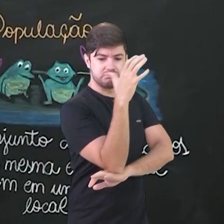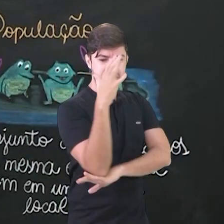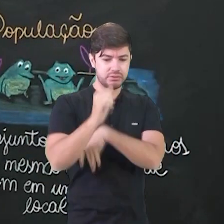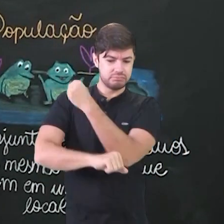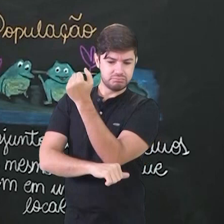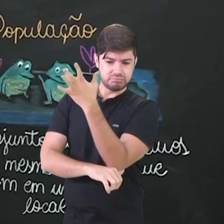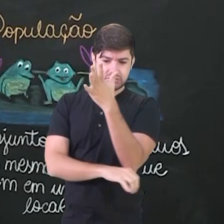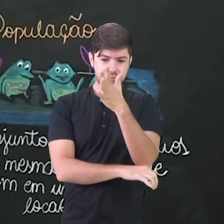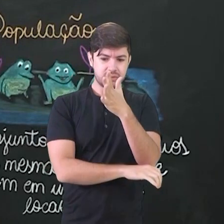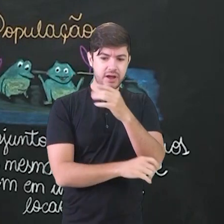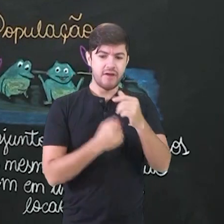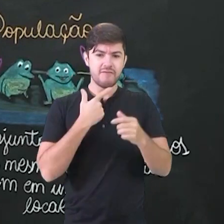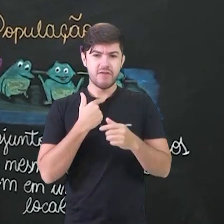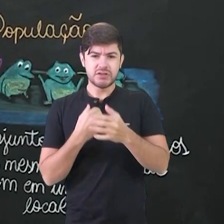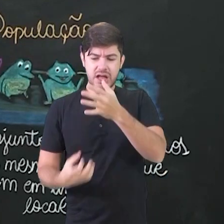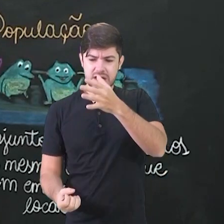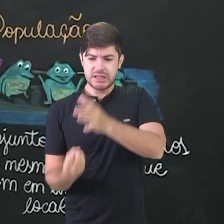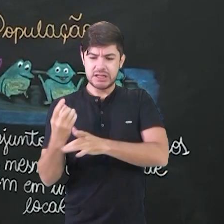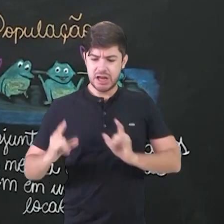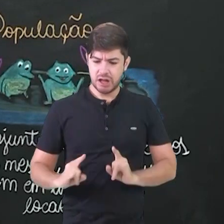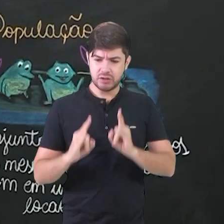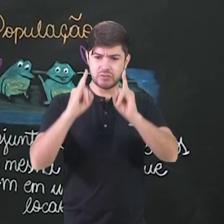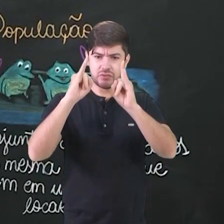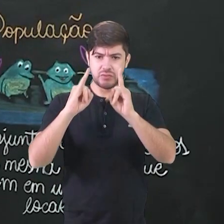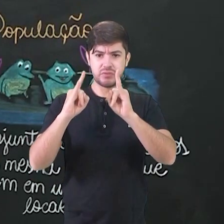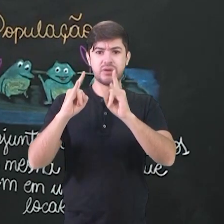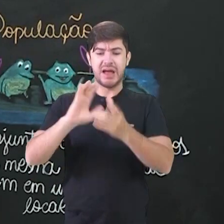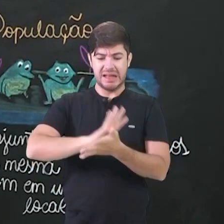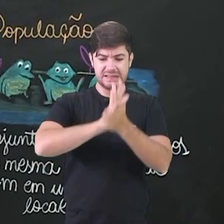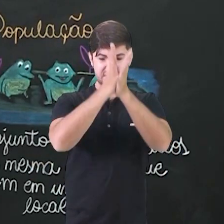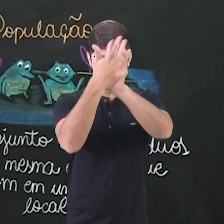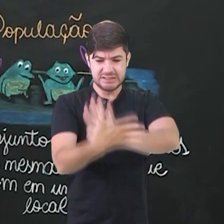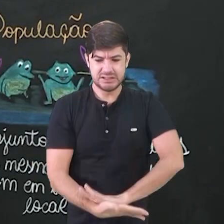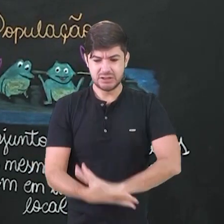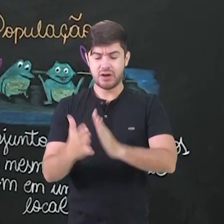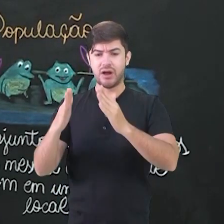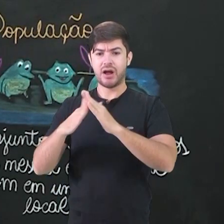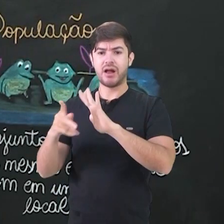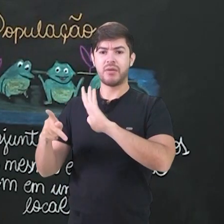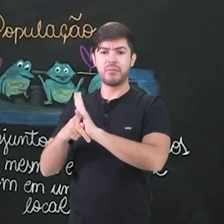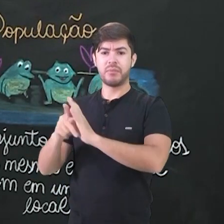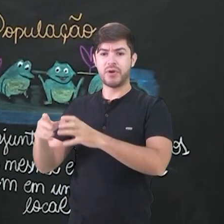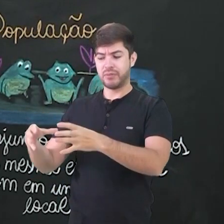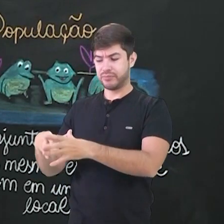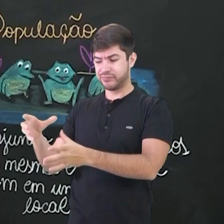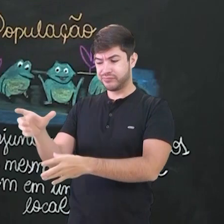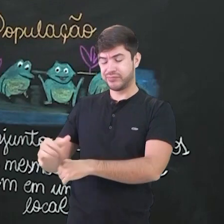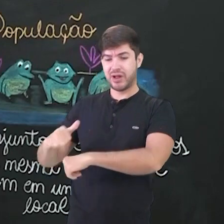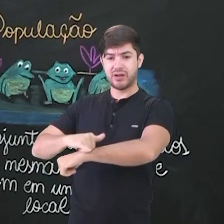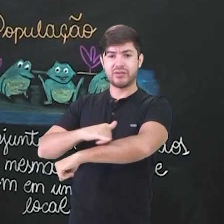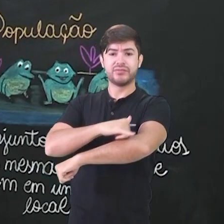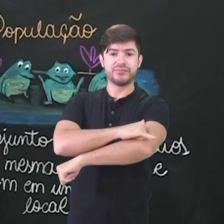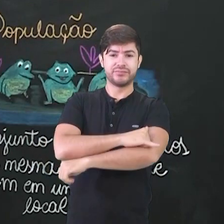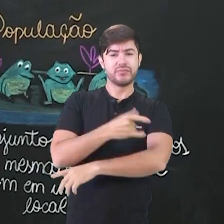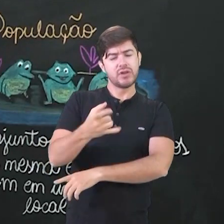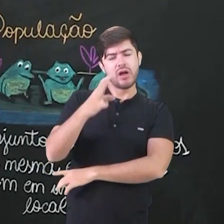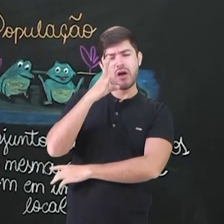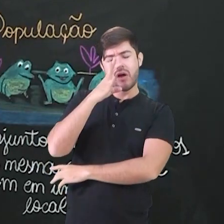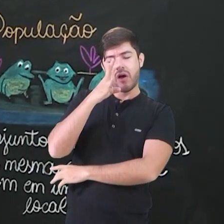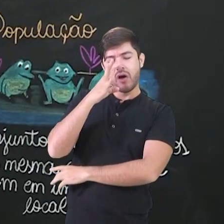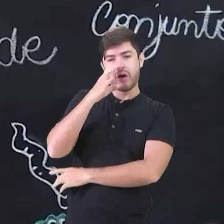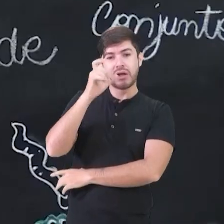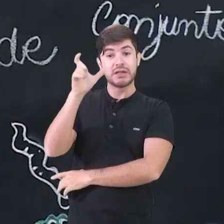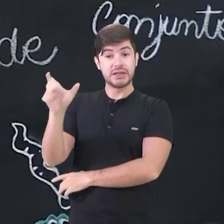um condomínio. Eu acabo com o habitat, eu acabo com o ambiente para essa população estar. Então, repare que